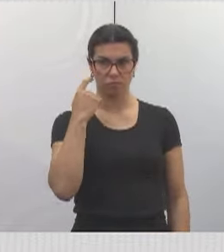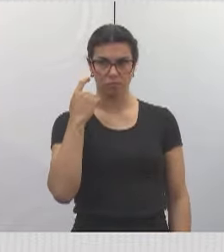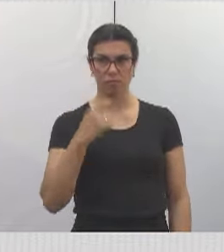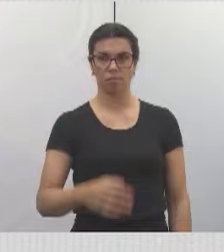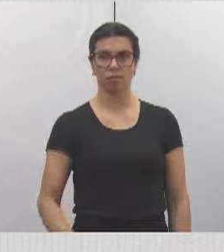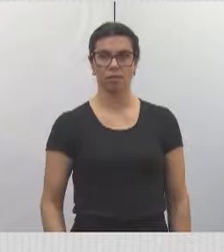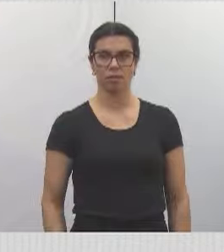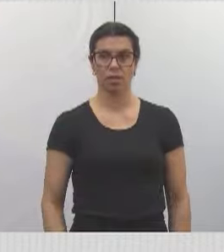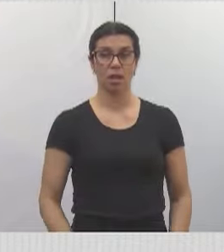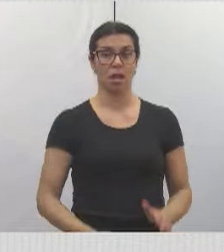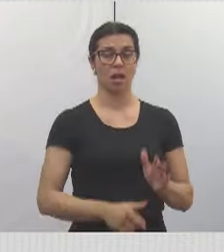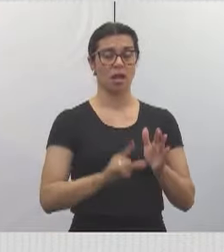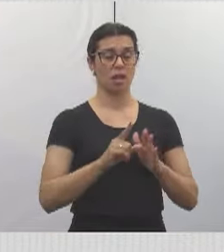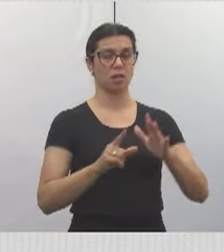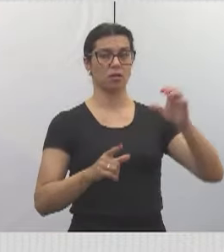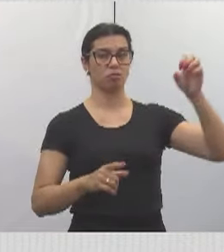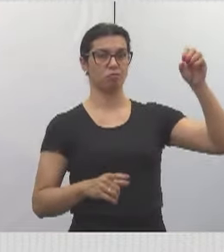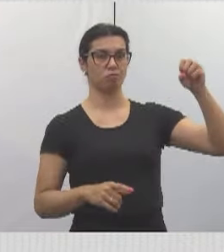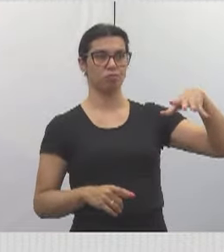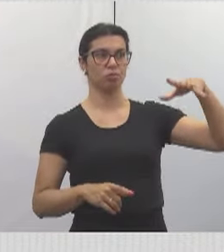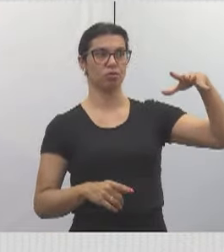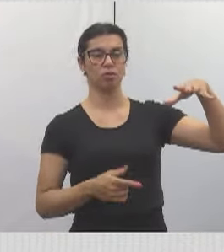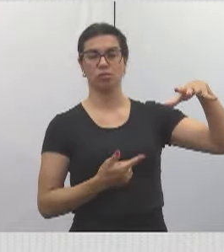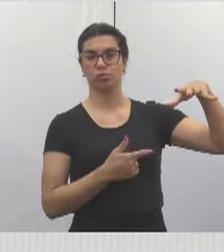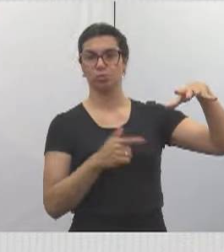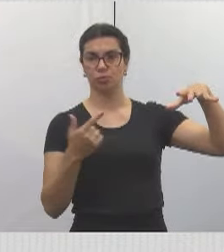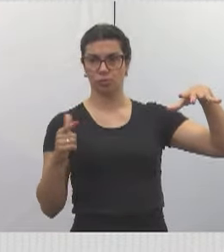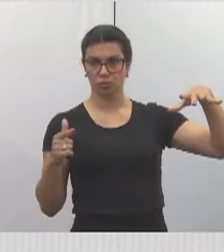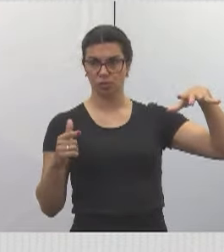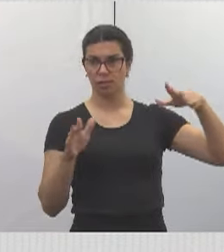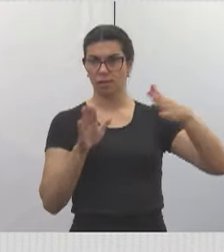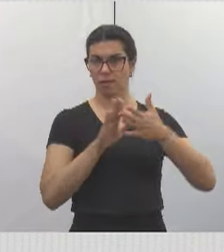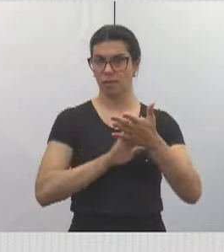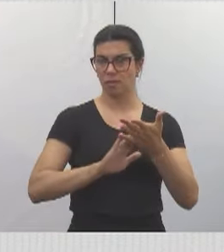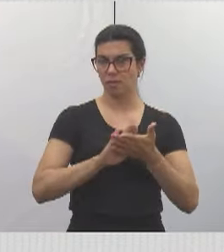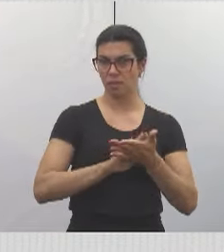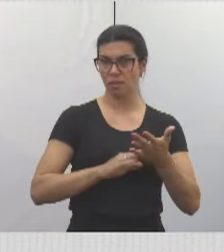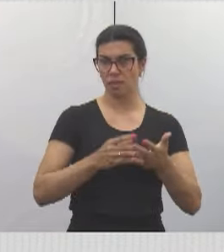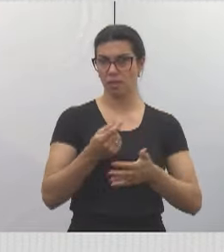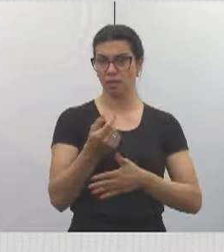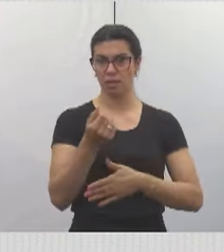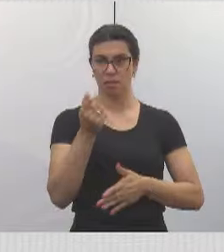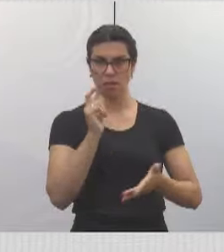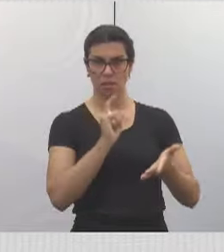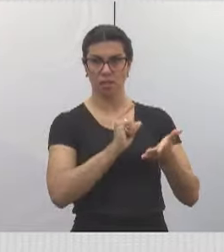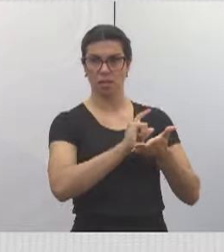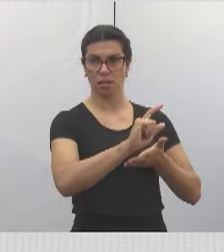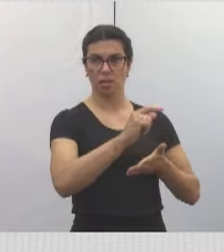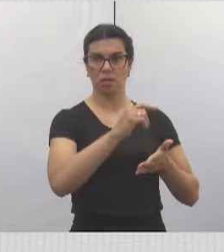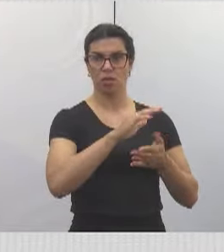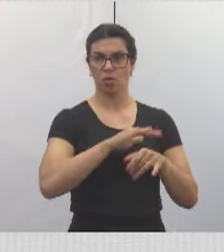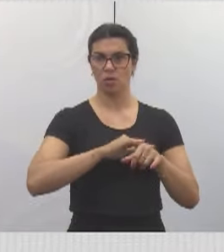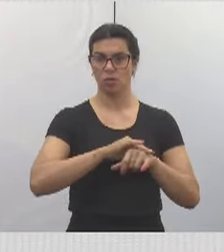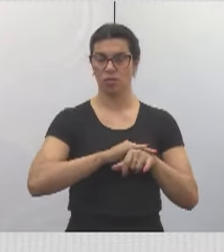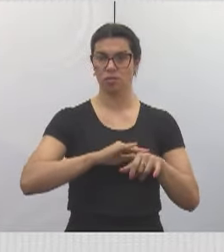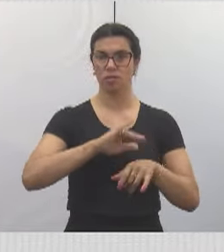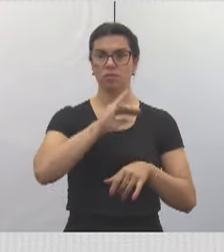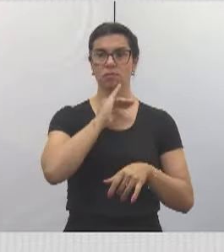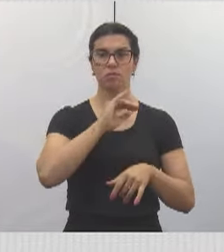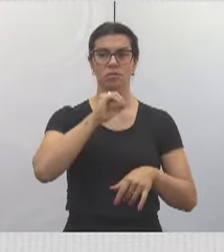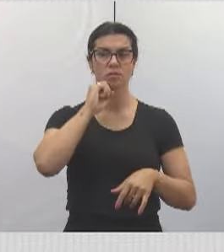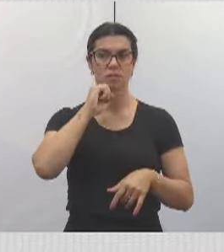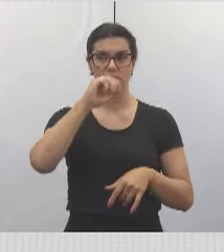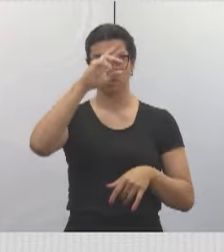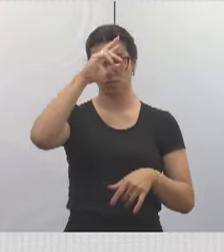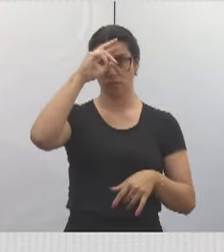entrada não tinha iluminação. Com a minha verba impositiva, conversando com o prefeito Zéia Santana,